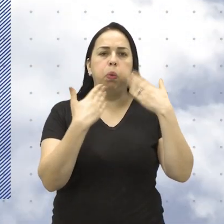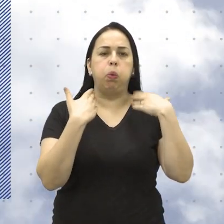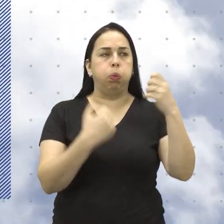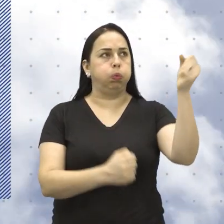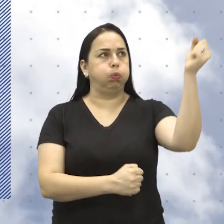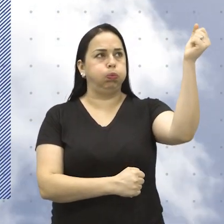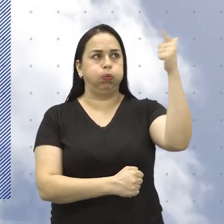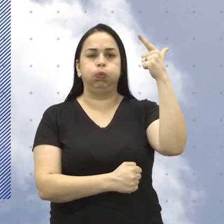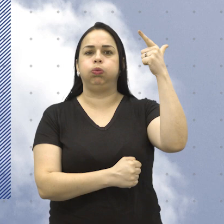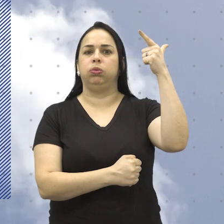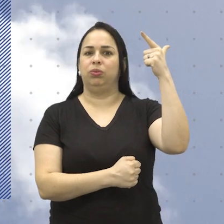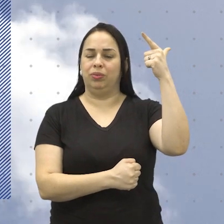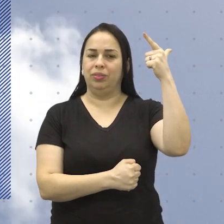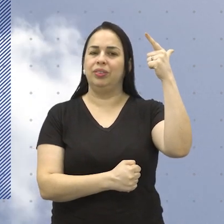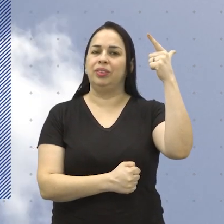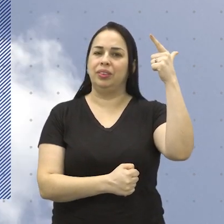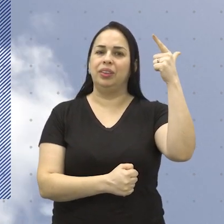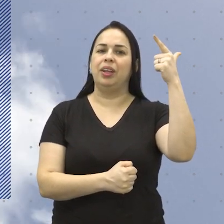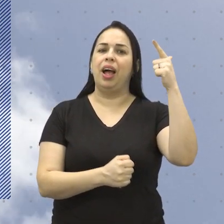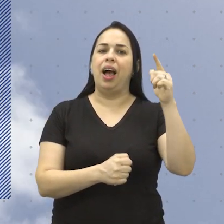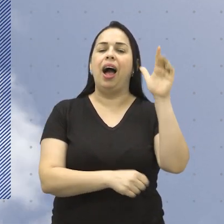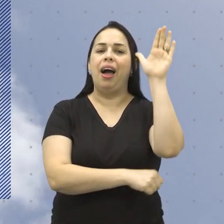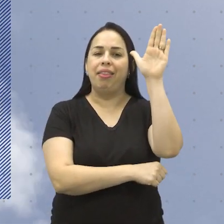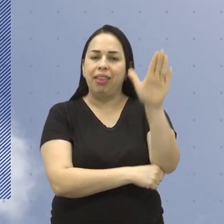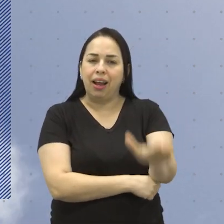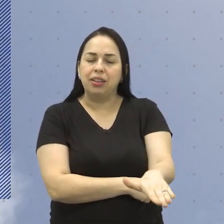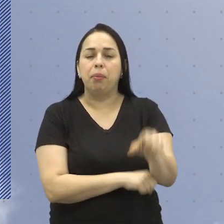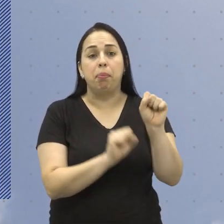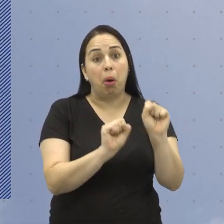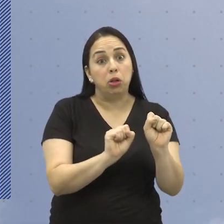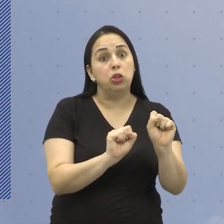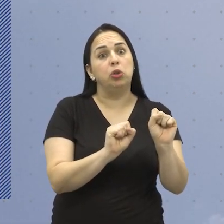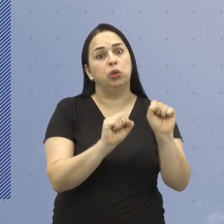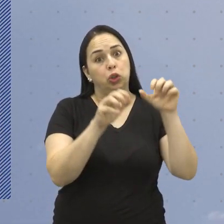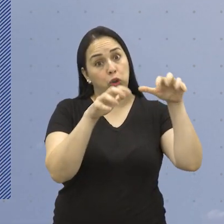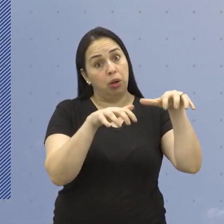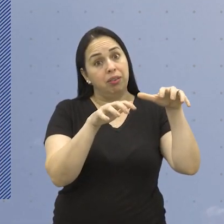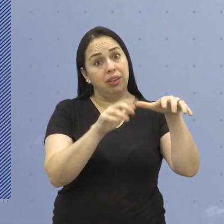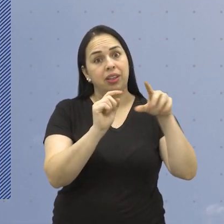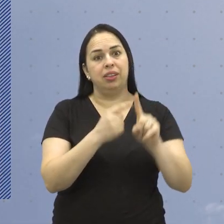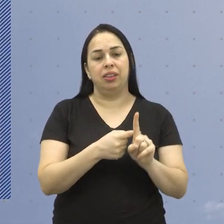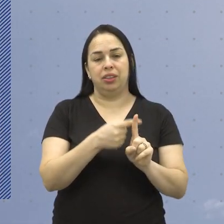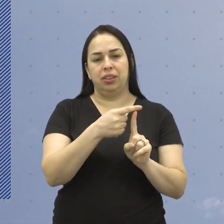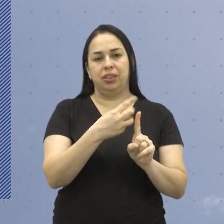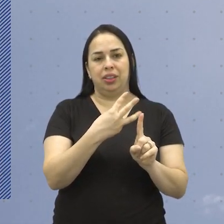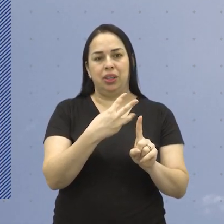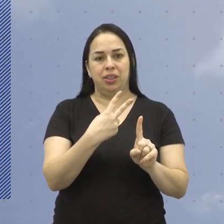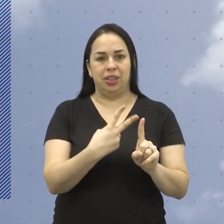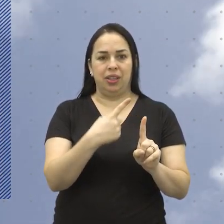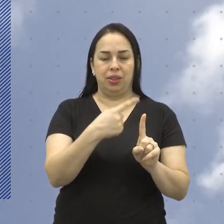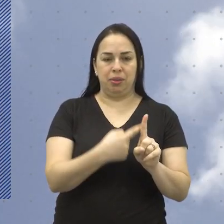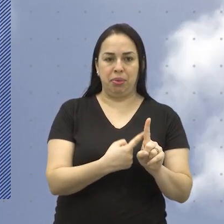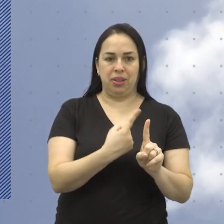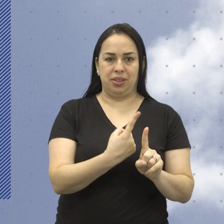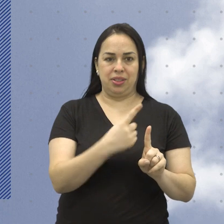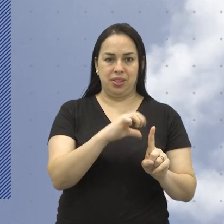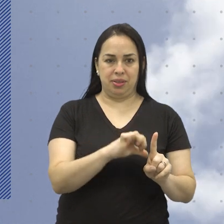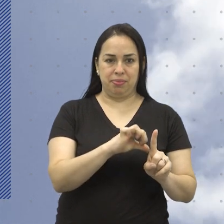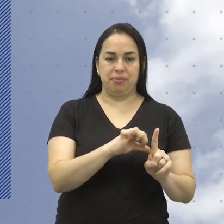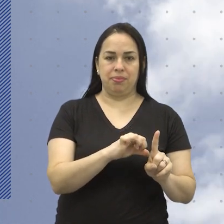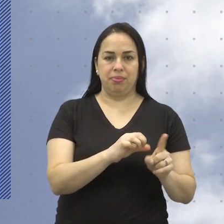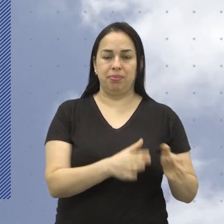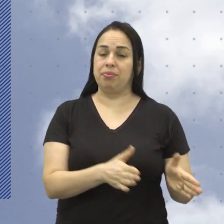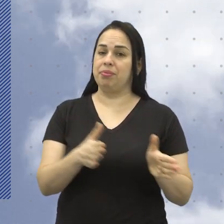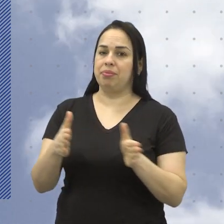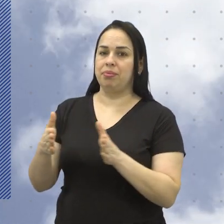protagonizando todo o dia. Durante a tarde e a noite há chance de chuva. A máxima esperada é de 32 e a mínima